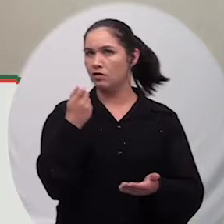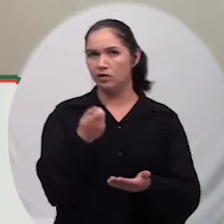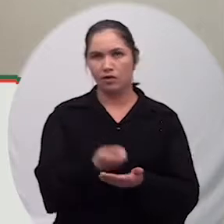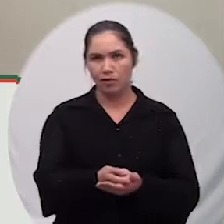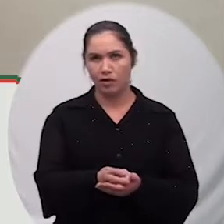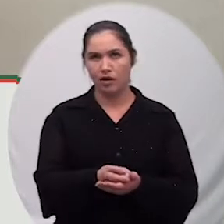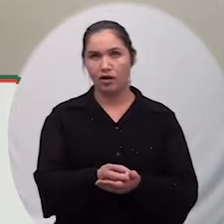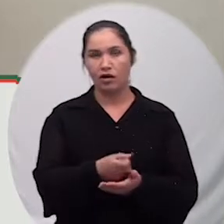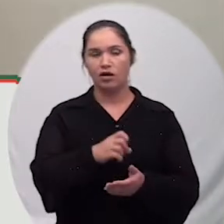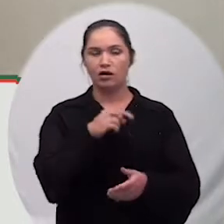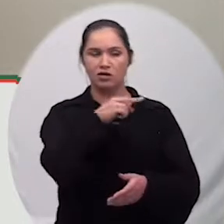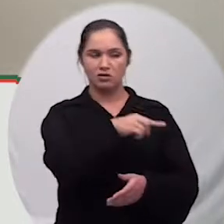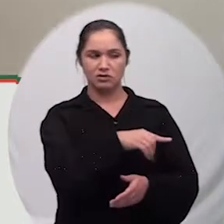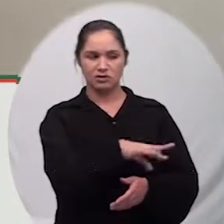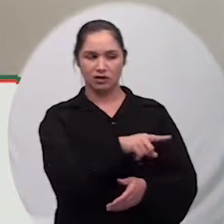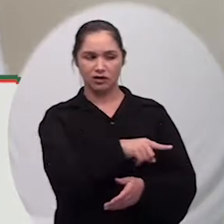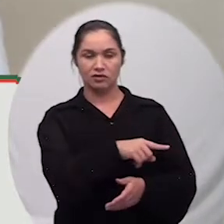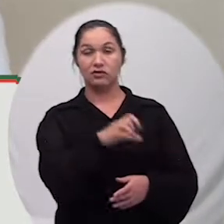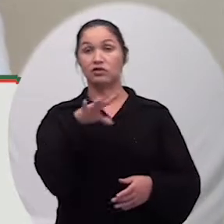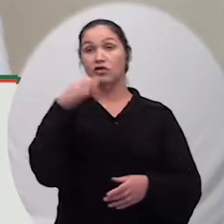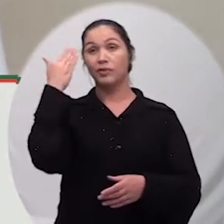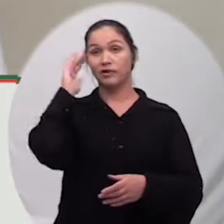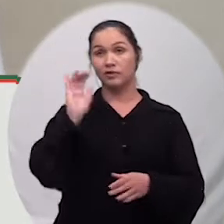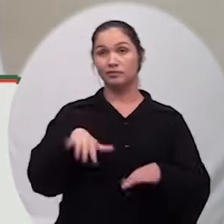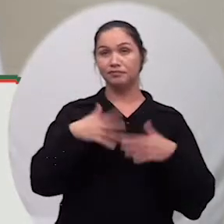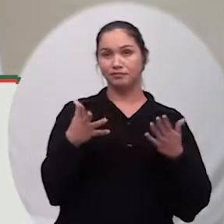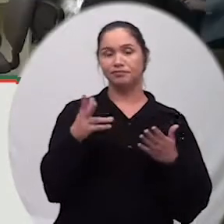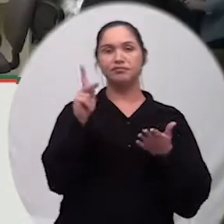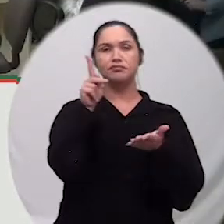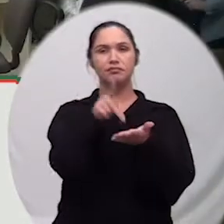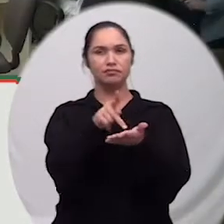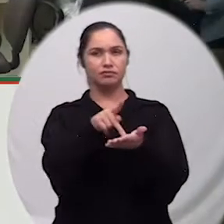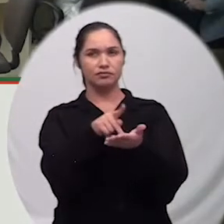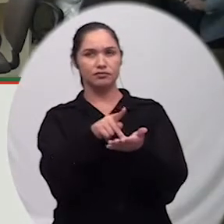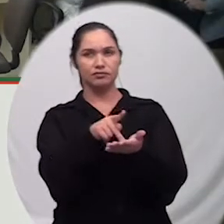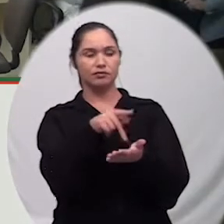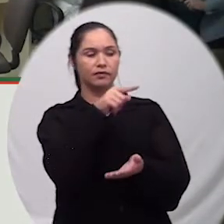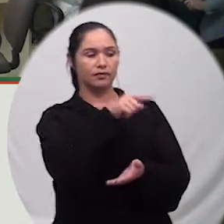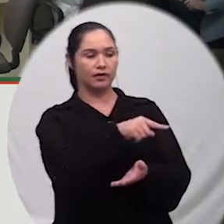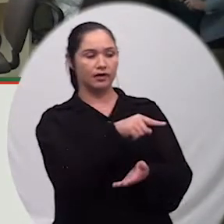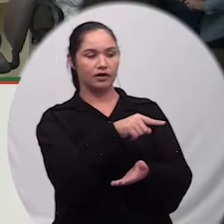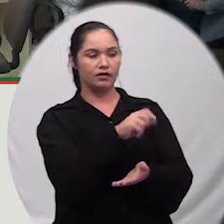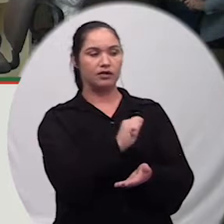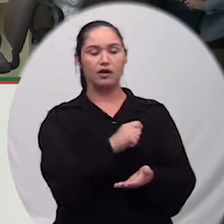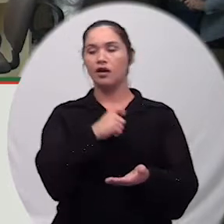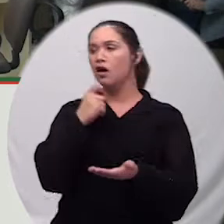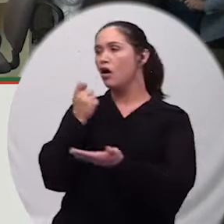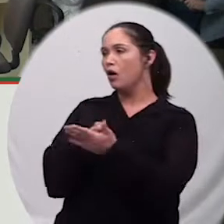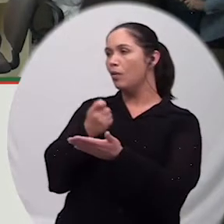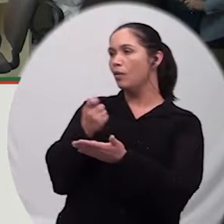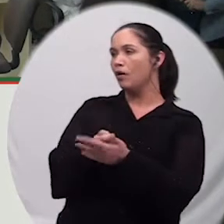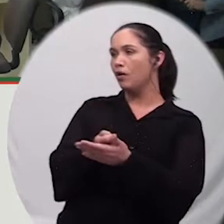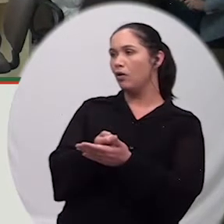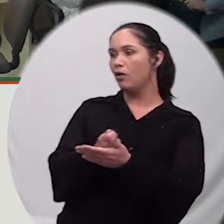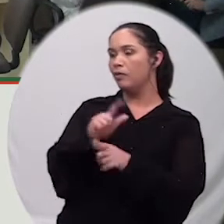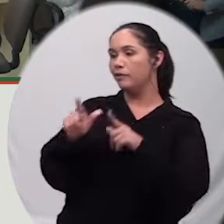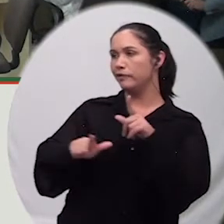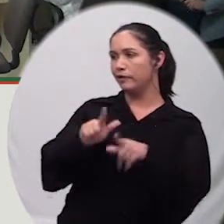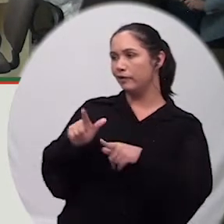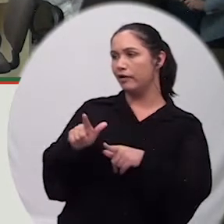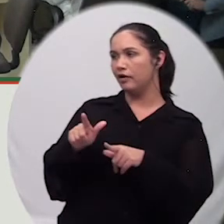entender, vereador, se me permite uma parte. Claro. Então, na realidade, o cartório ele cobra por um serviço ele cobra